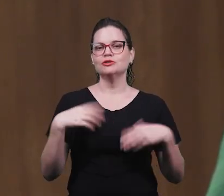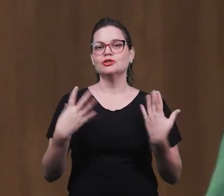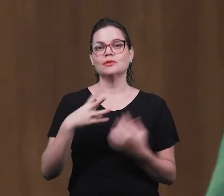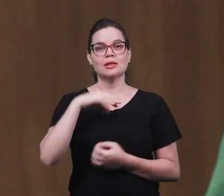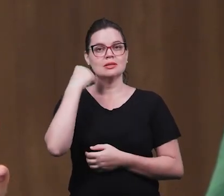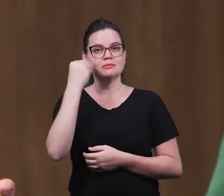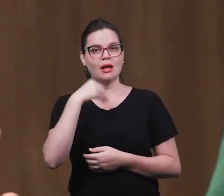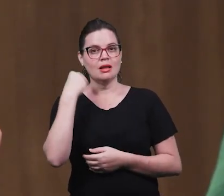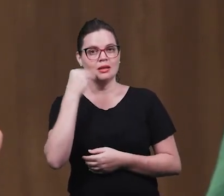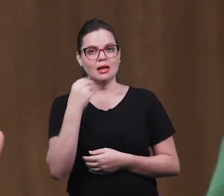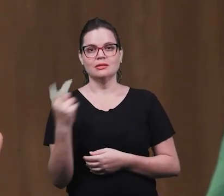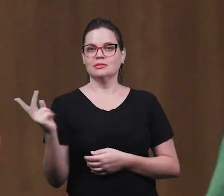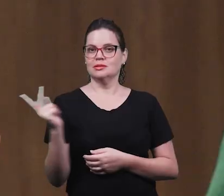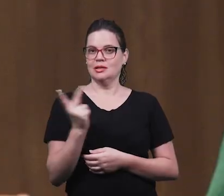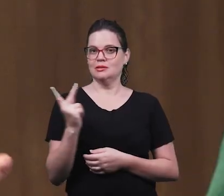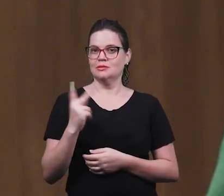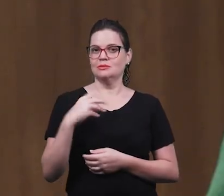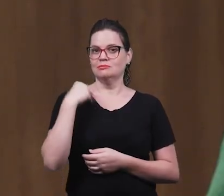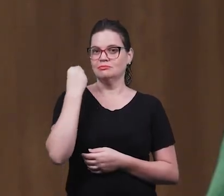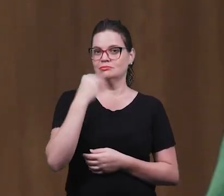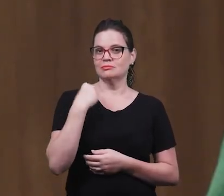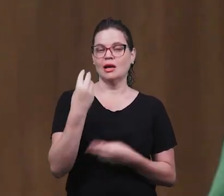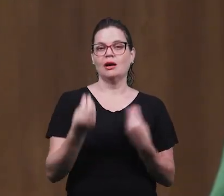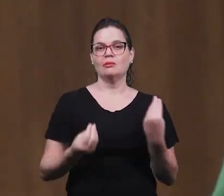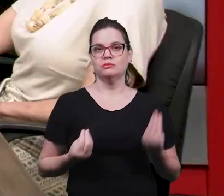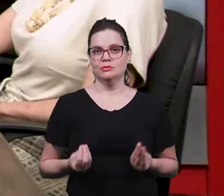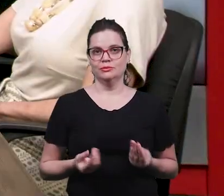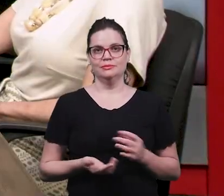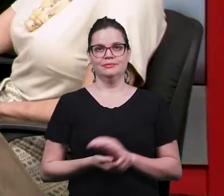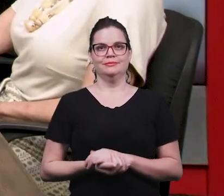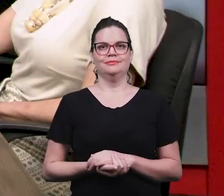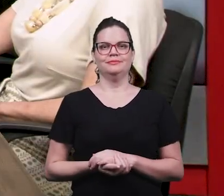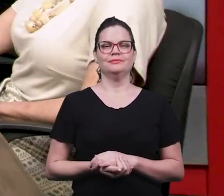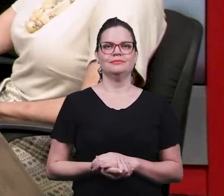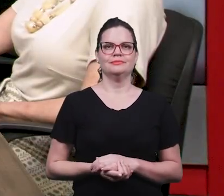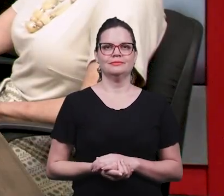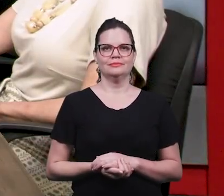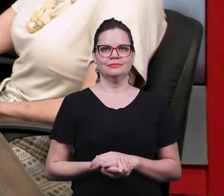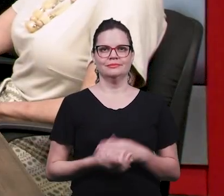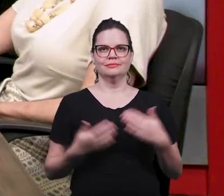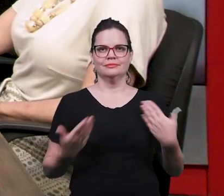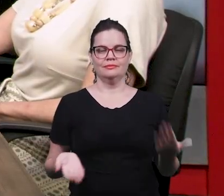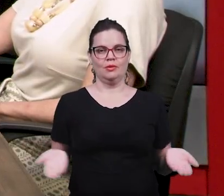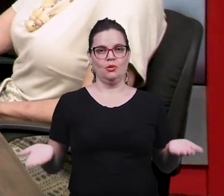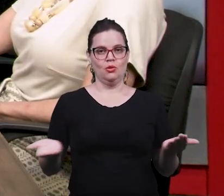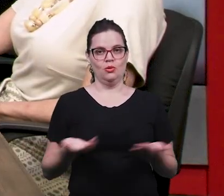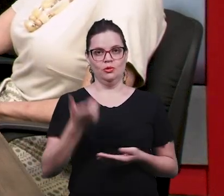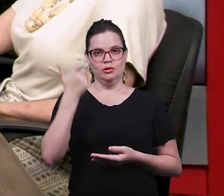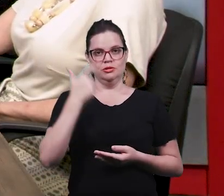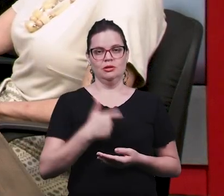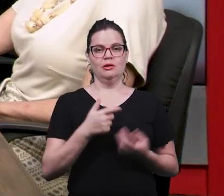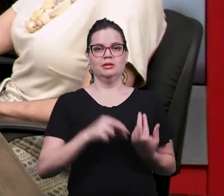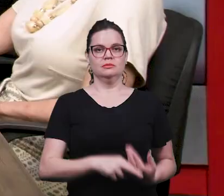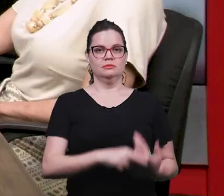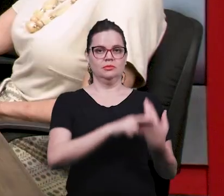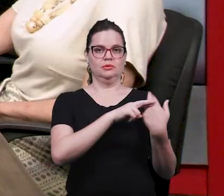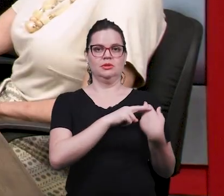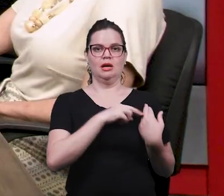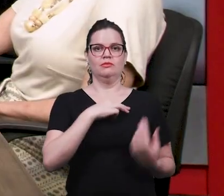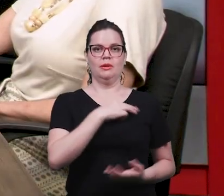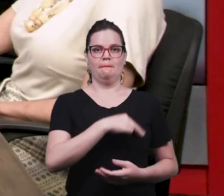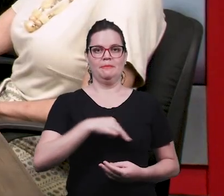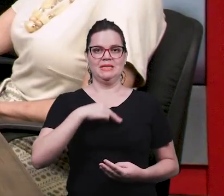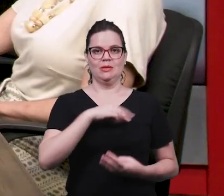as experiências que vocês vivenciam nele. É assim, hoje eu sou responsável pela missão internacional, que é